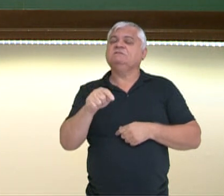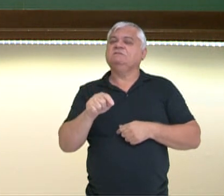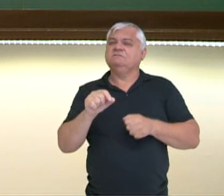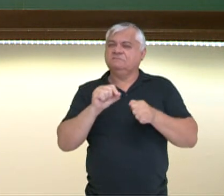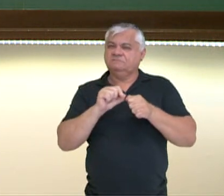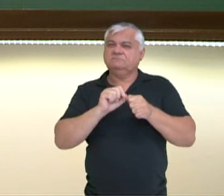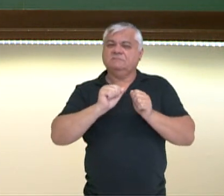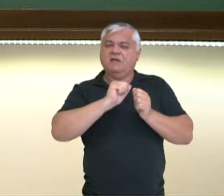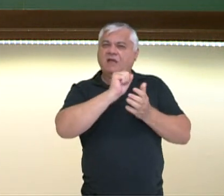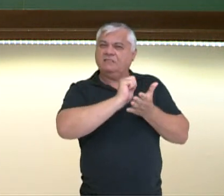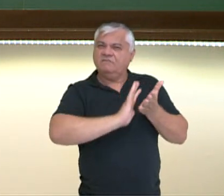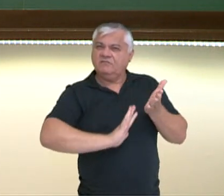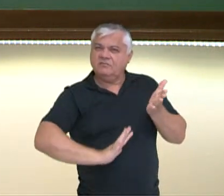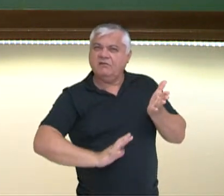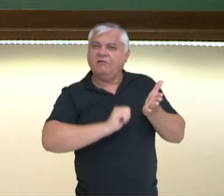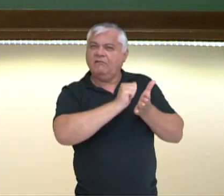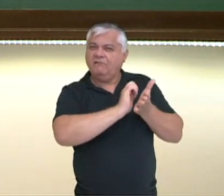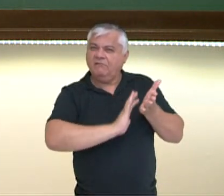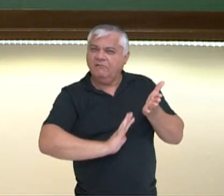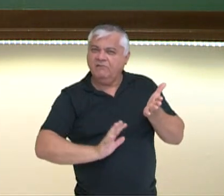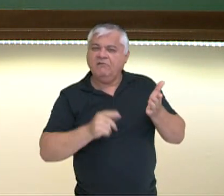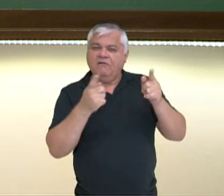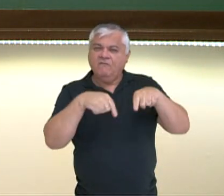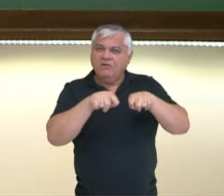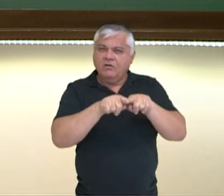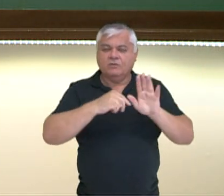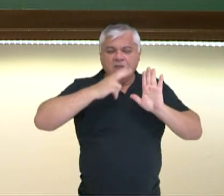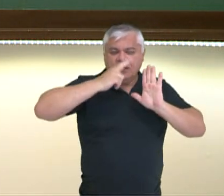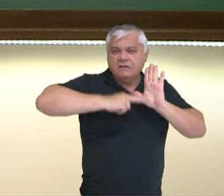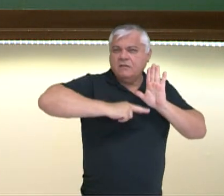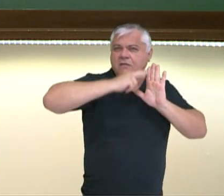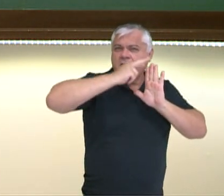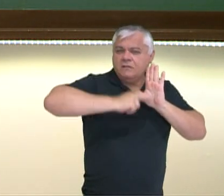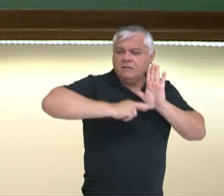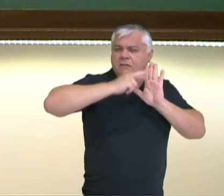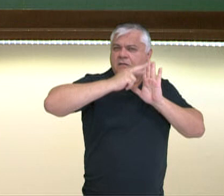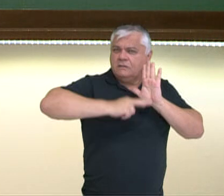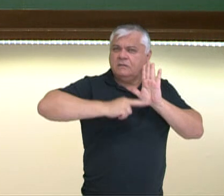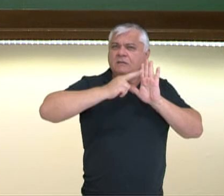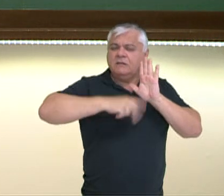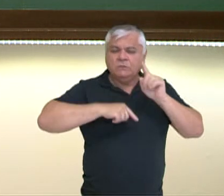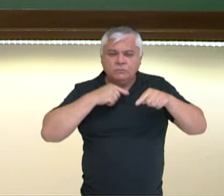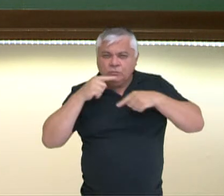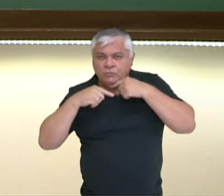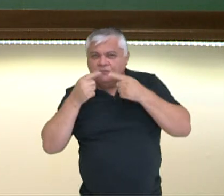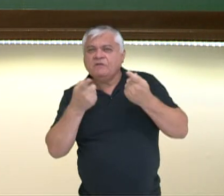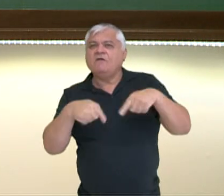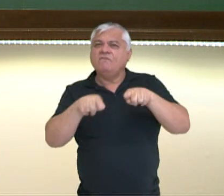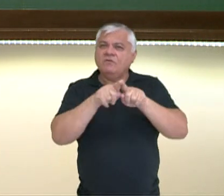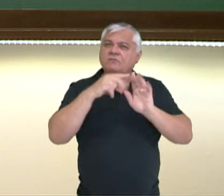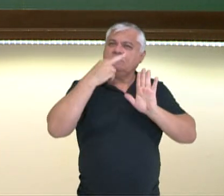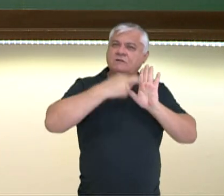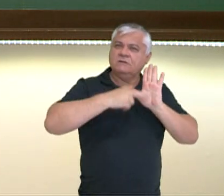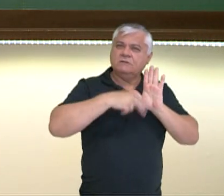atividades, retomem os estudos, leiam bem os trechos se tiverem dúvidas, que a